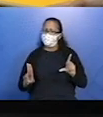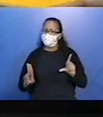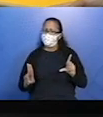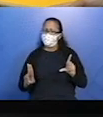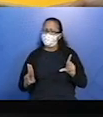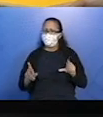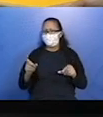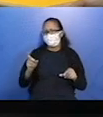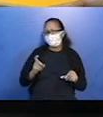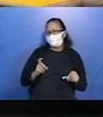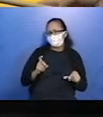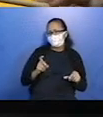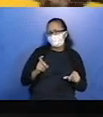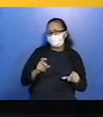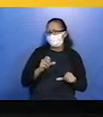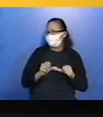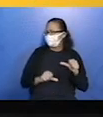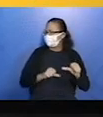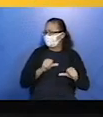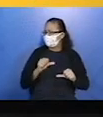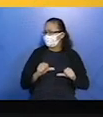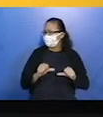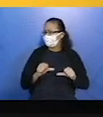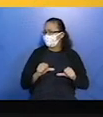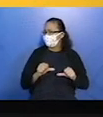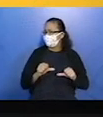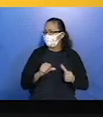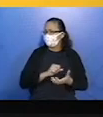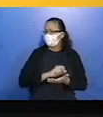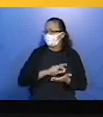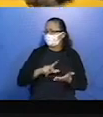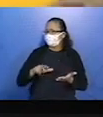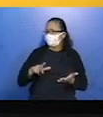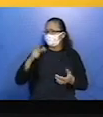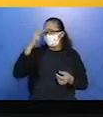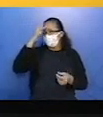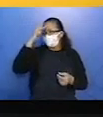ter mudança? Porque agora eu estou me referindo a várias pessoas.